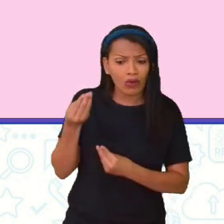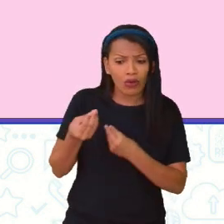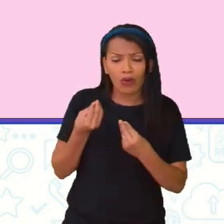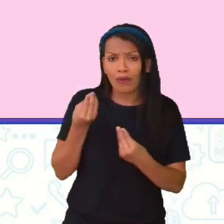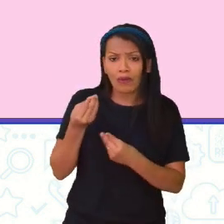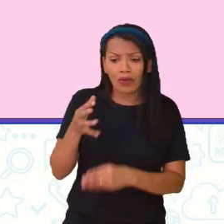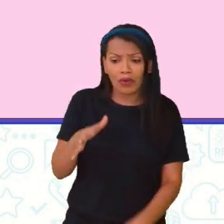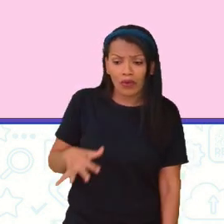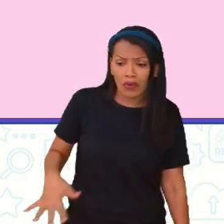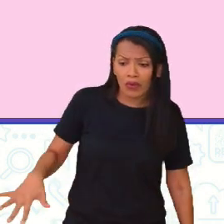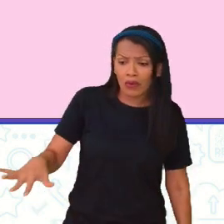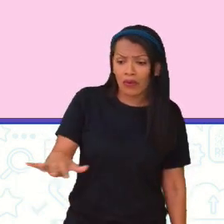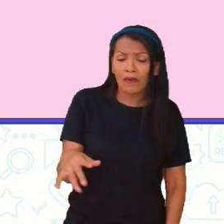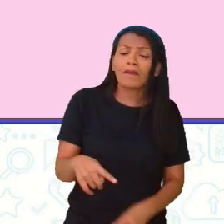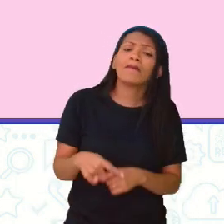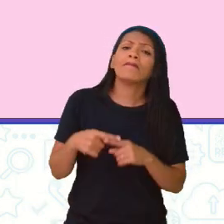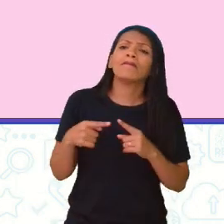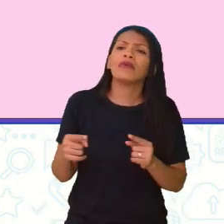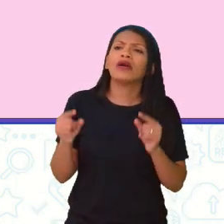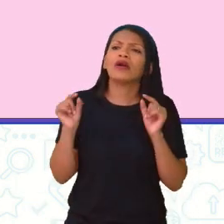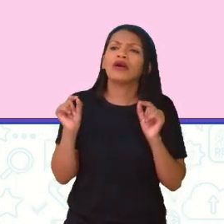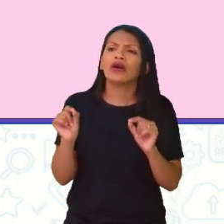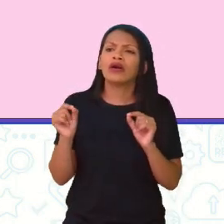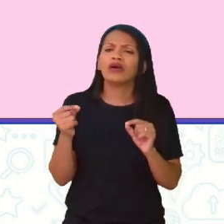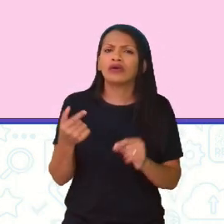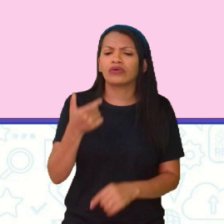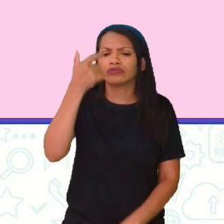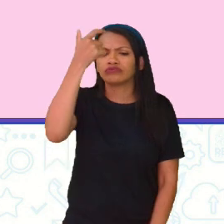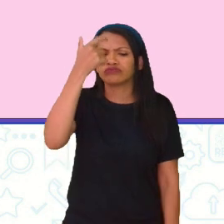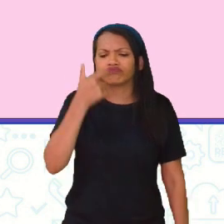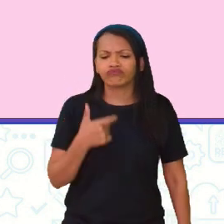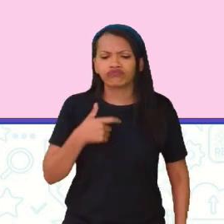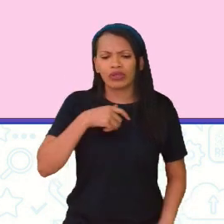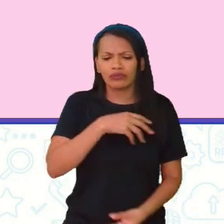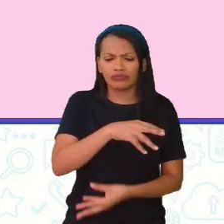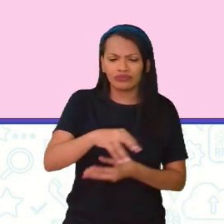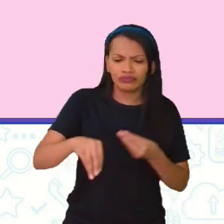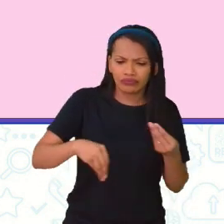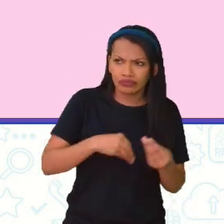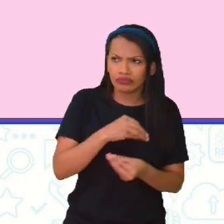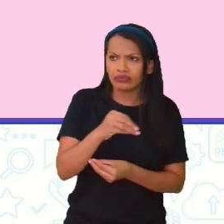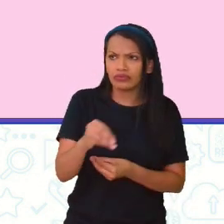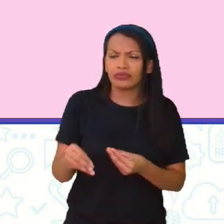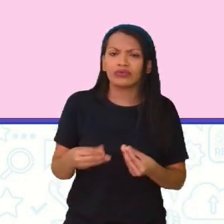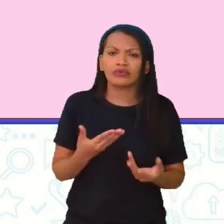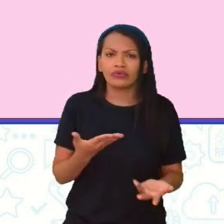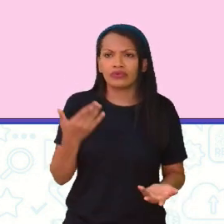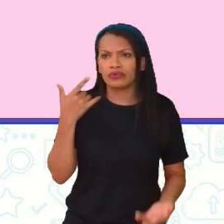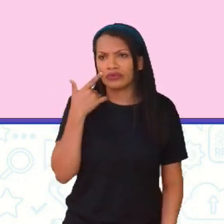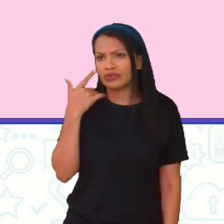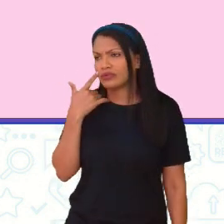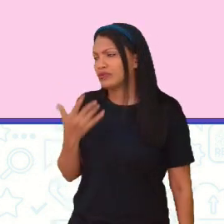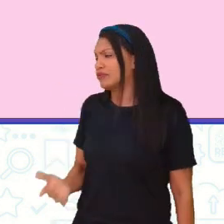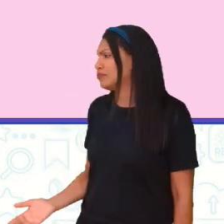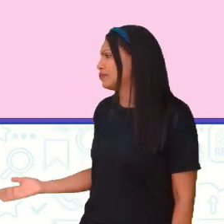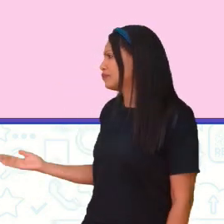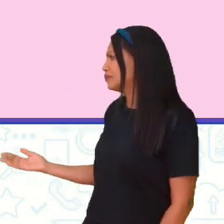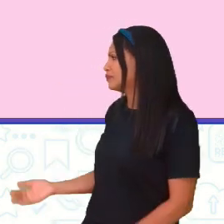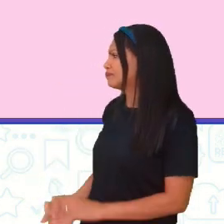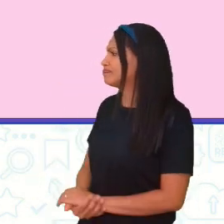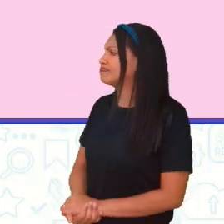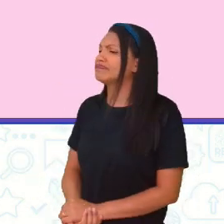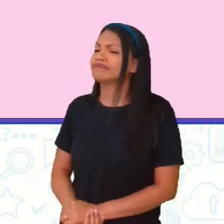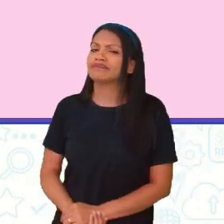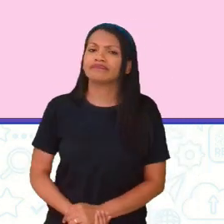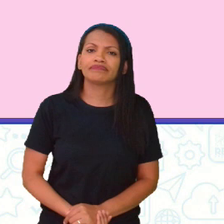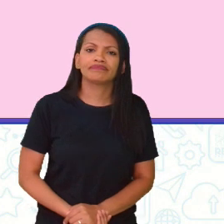ambiente dele, mas a questão da miscigenação lá dentro não é contemplada aí nesse...